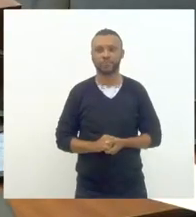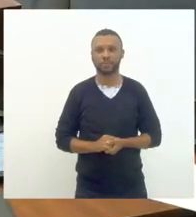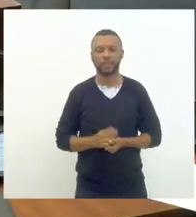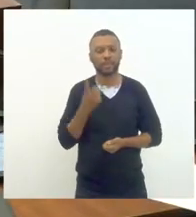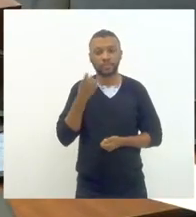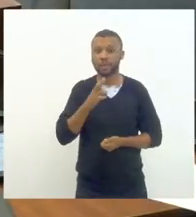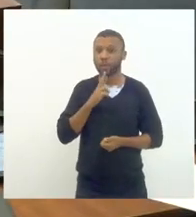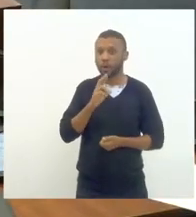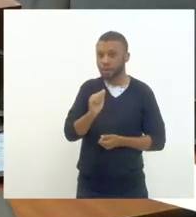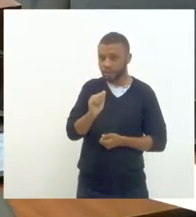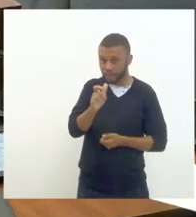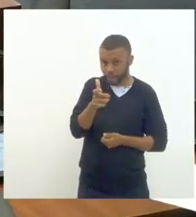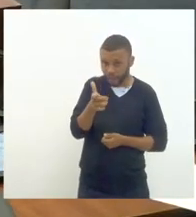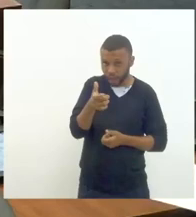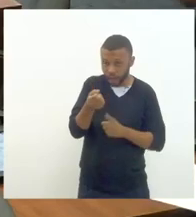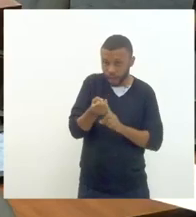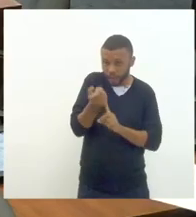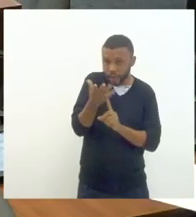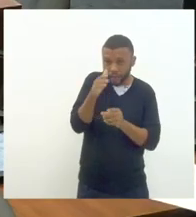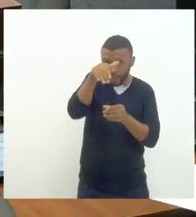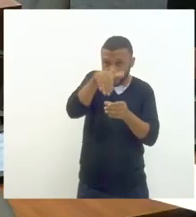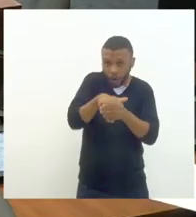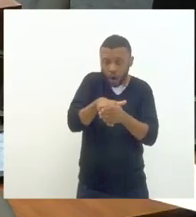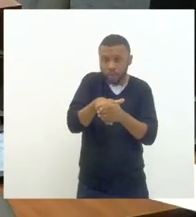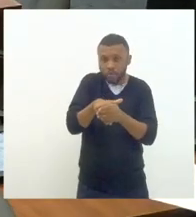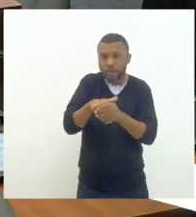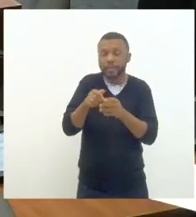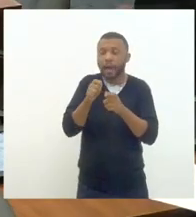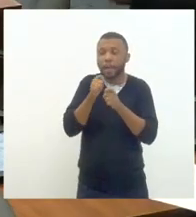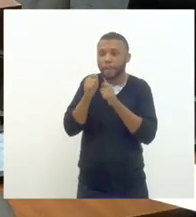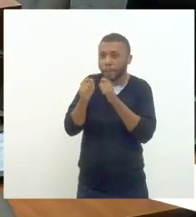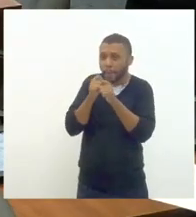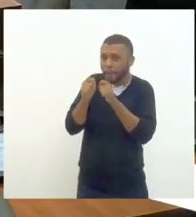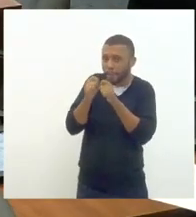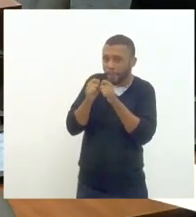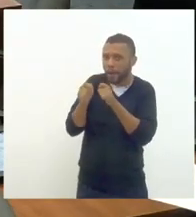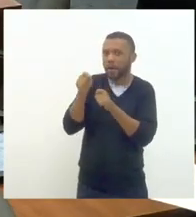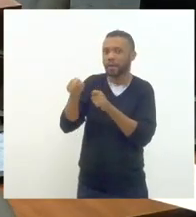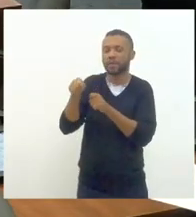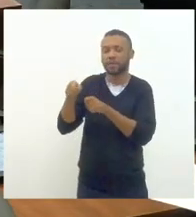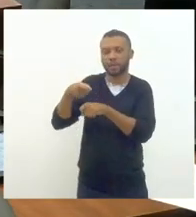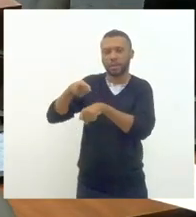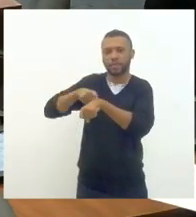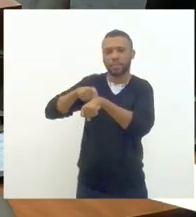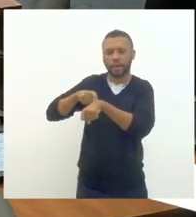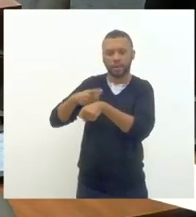Deputado Rodrigo Amorim, que deseja fazer a declaração, ainda está dando ali a entrevista.